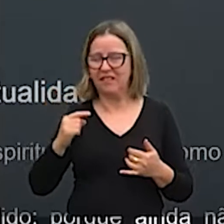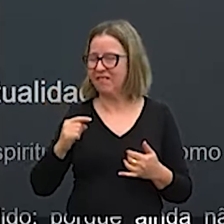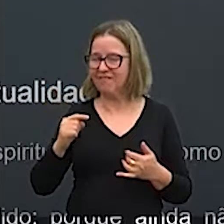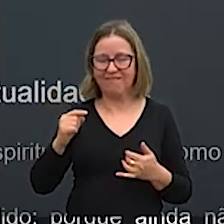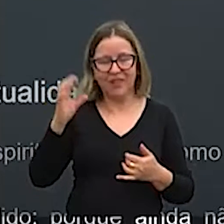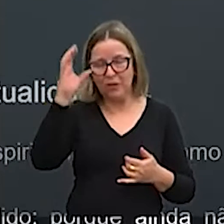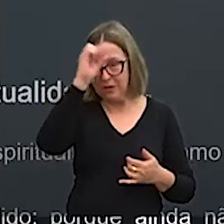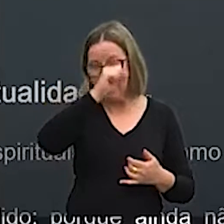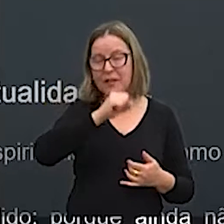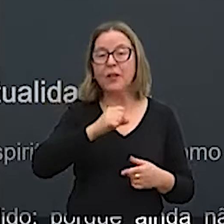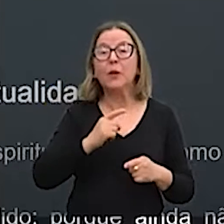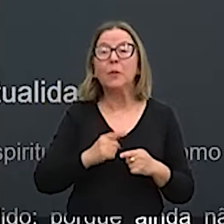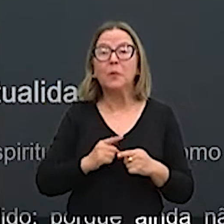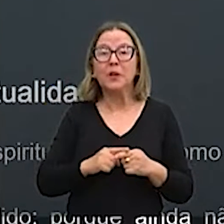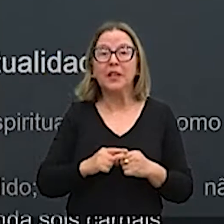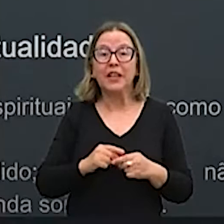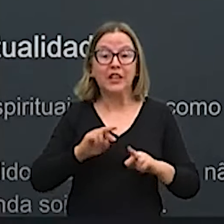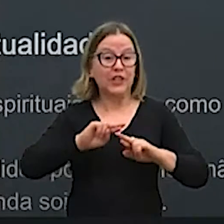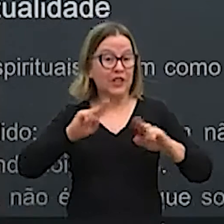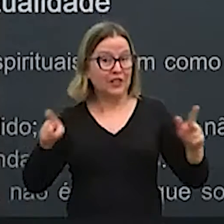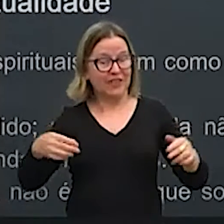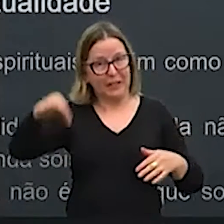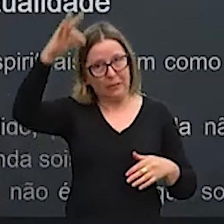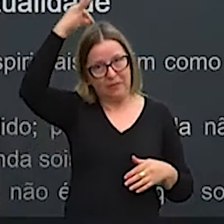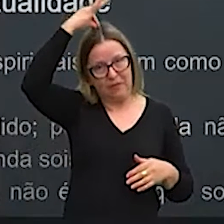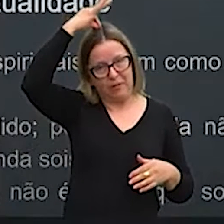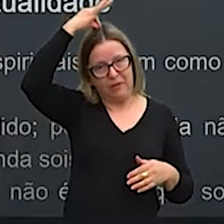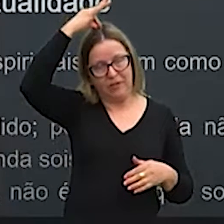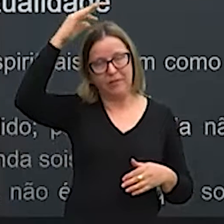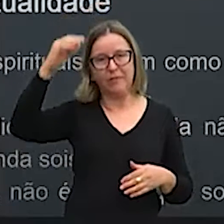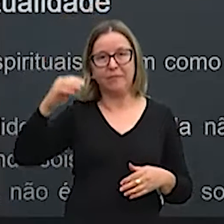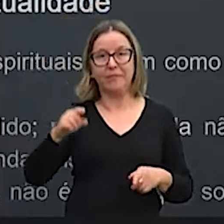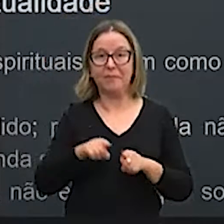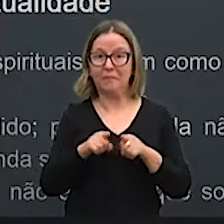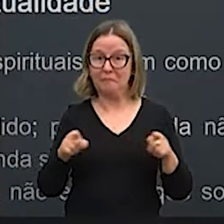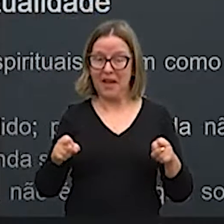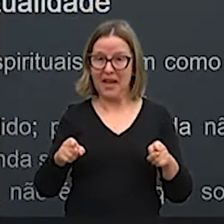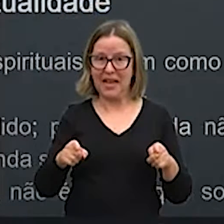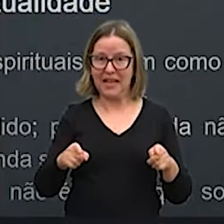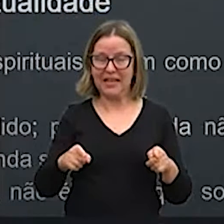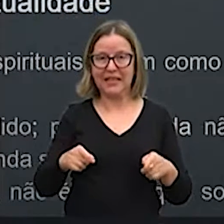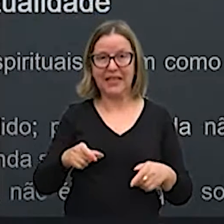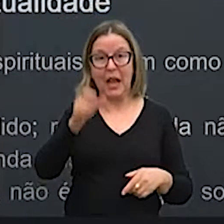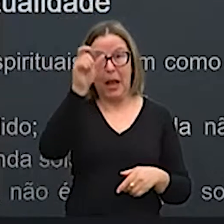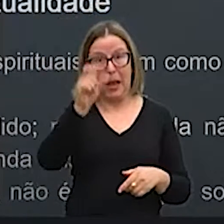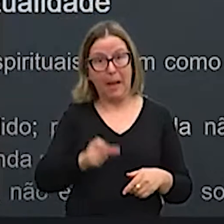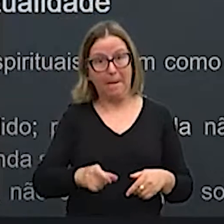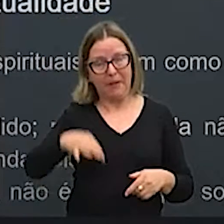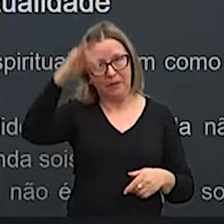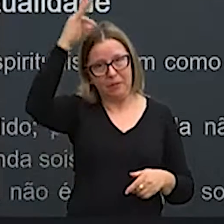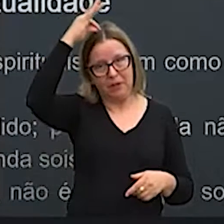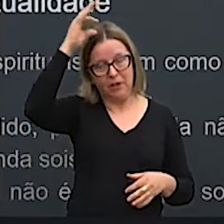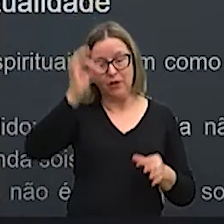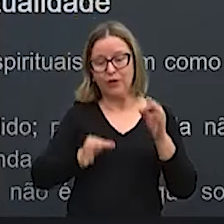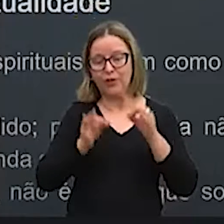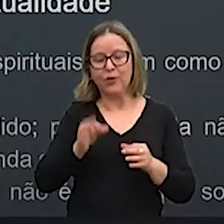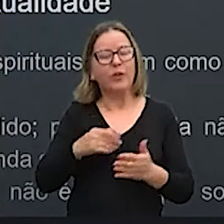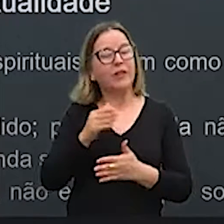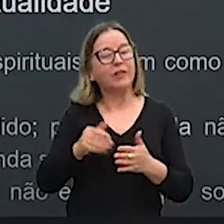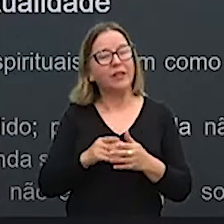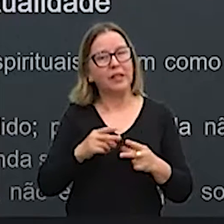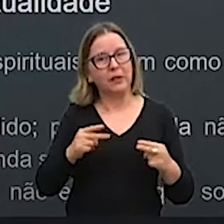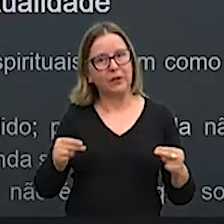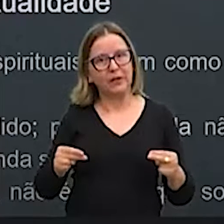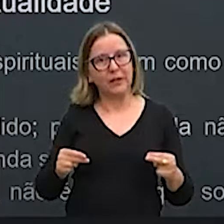porque elas se discernem espiritualmente. Porém, o homem espiritual julga todas as coisas, mas